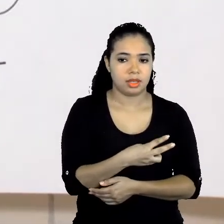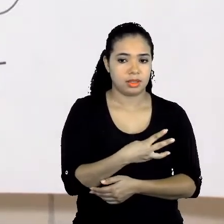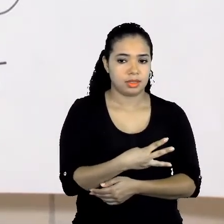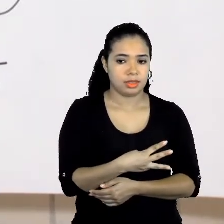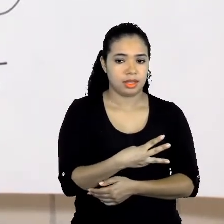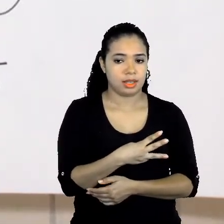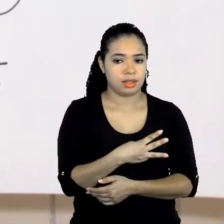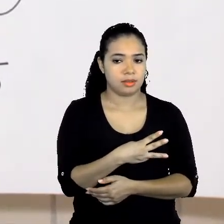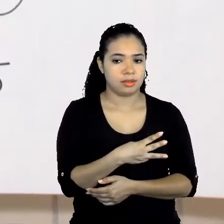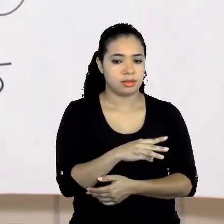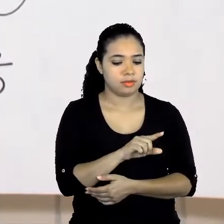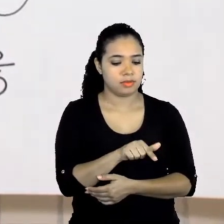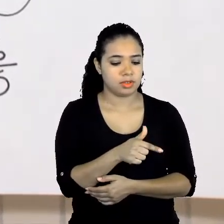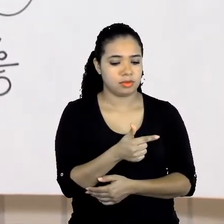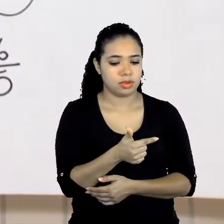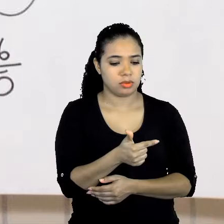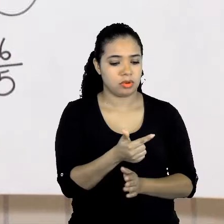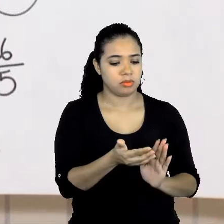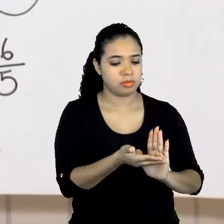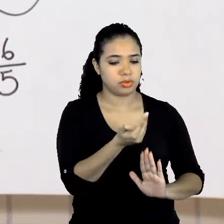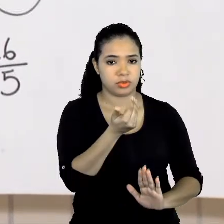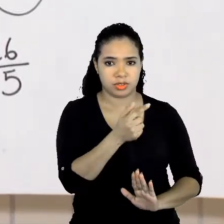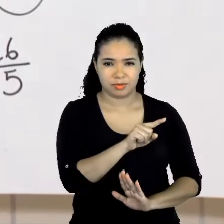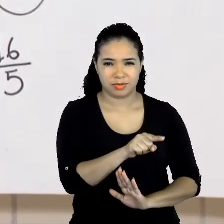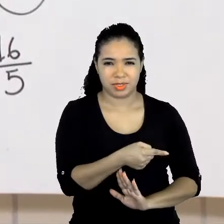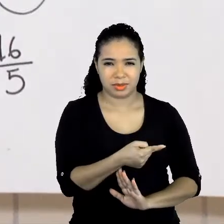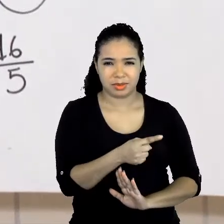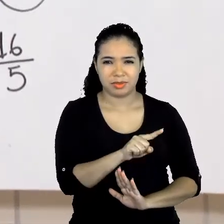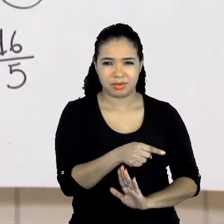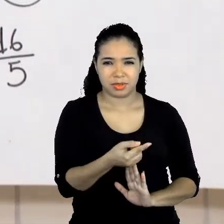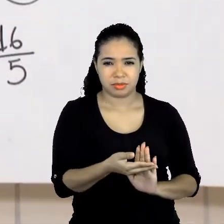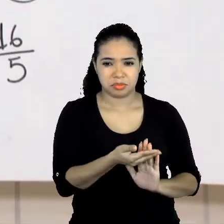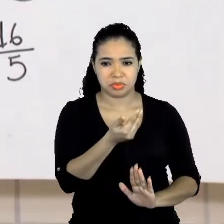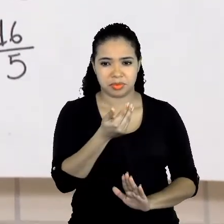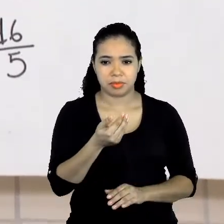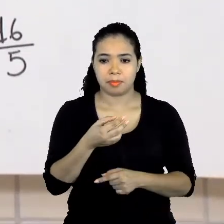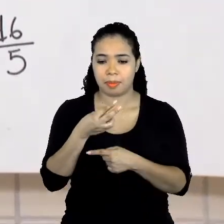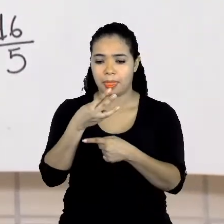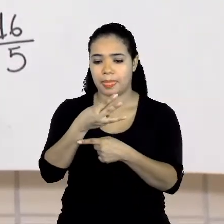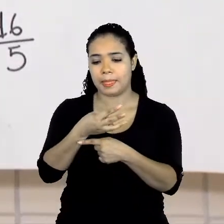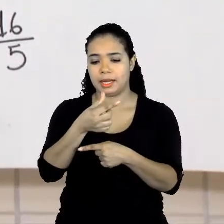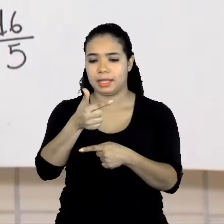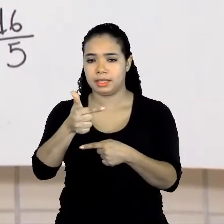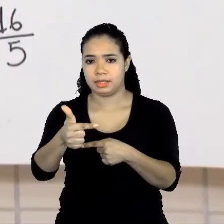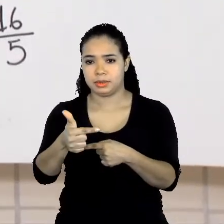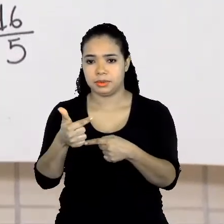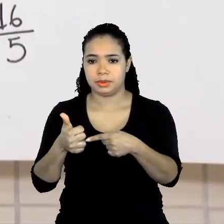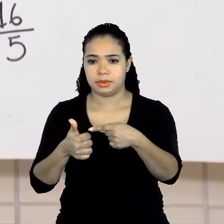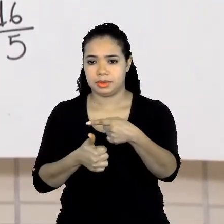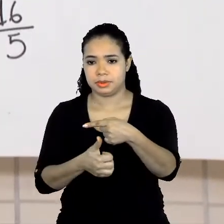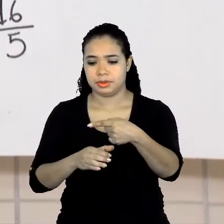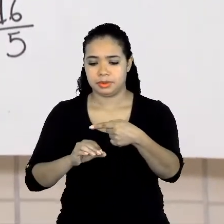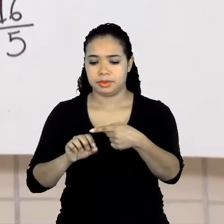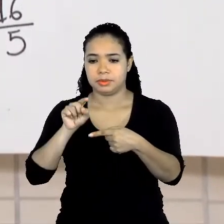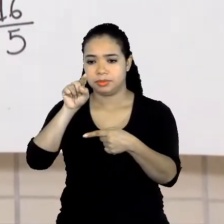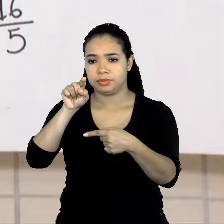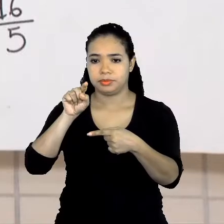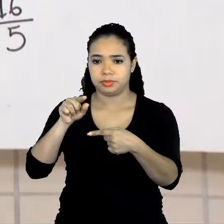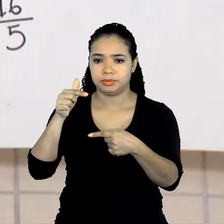a fração 32 sobre 10, 32 décimos. Simplifico por